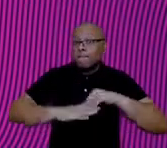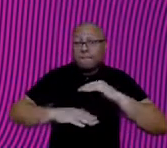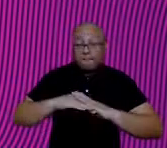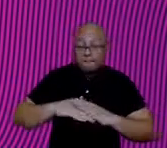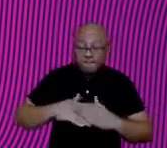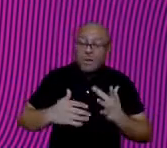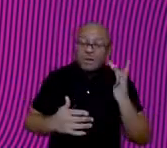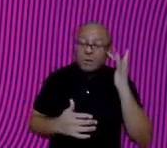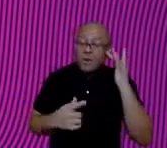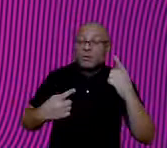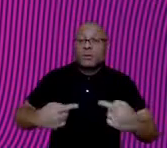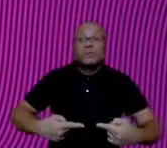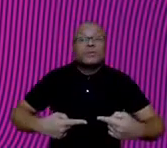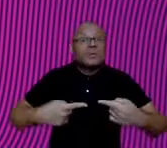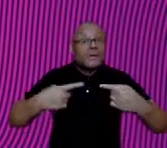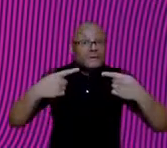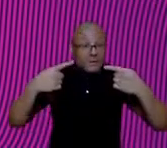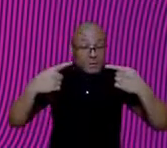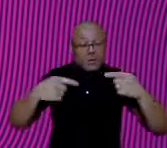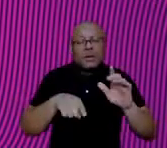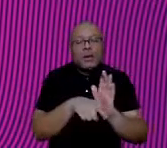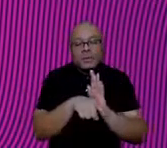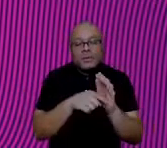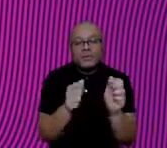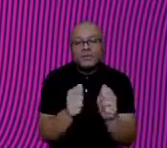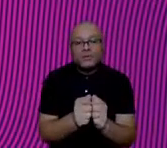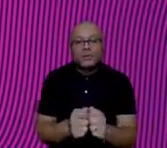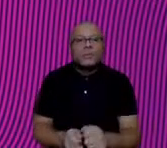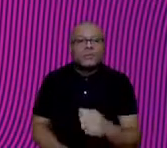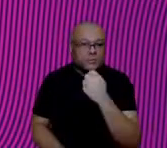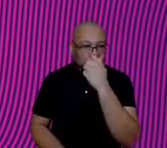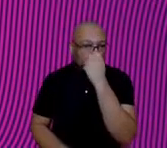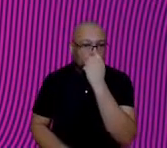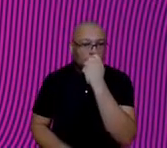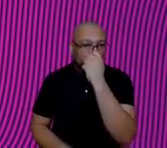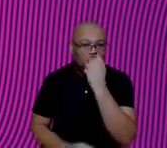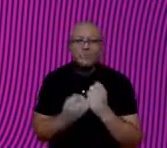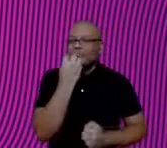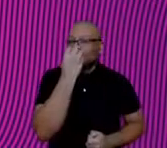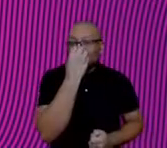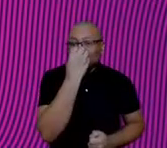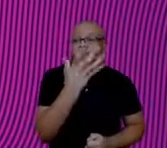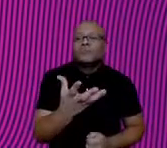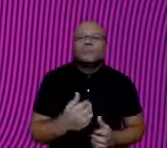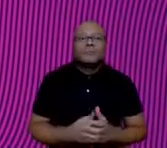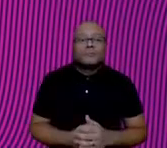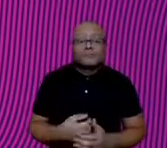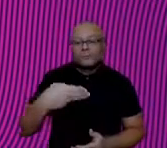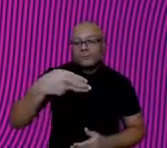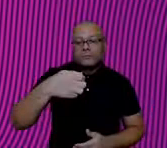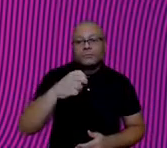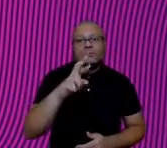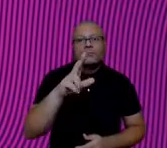é atrelar também a pesquisa nisso. Muito bom. Mariana, como que você enxerga isso?